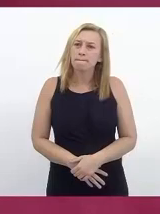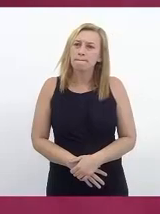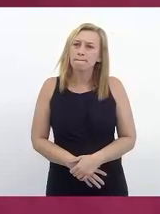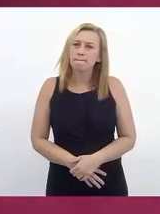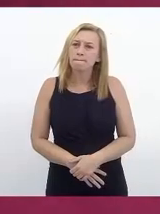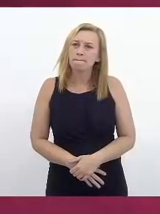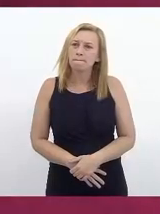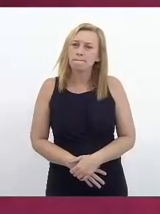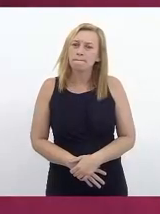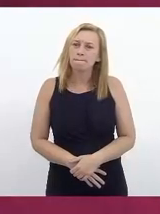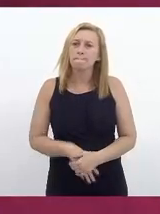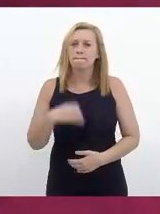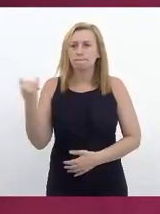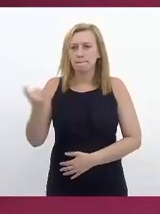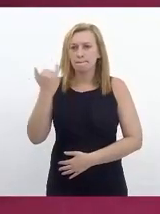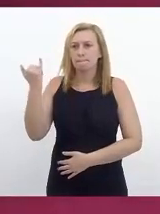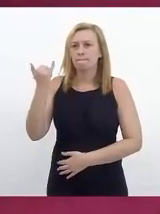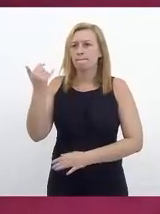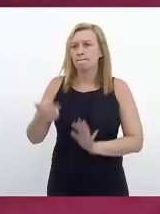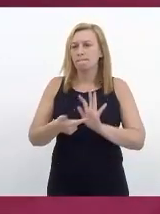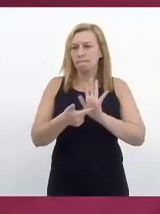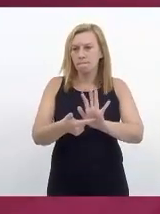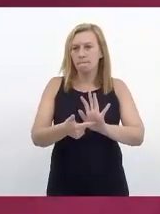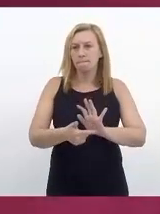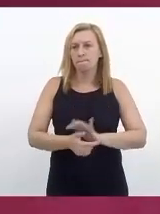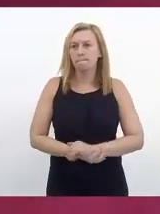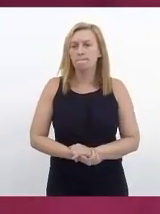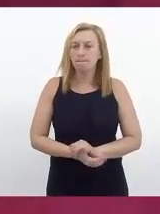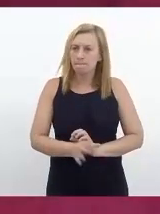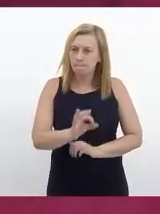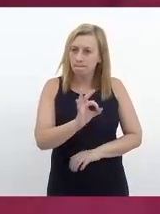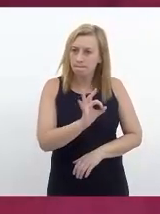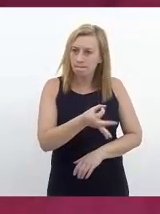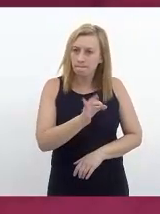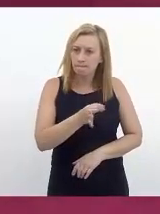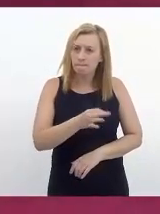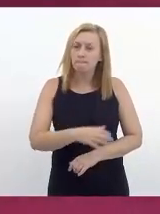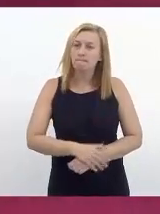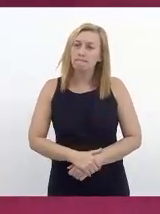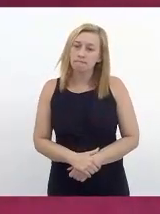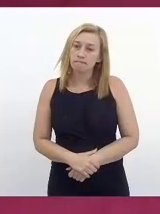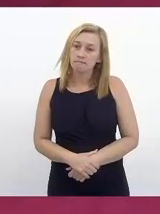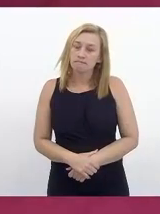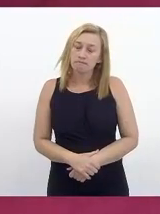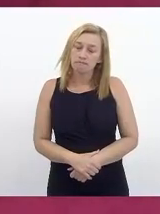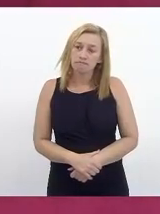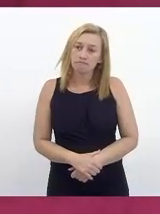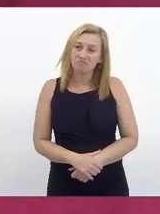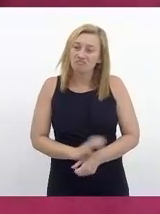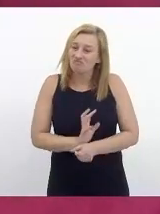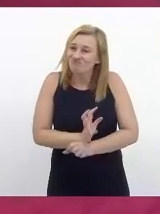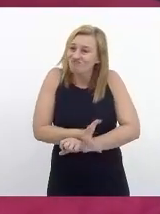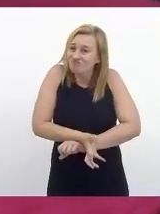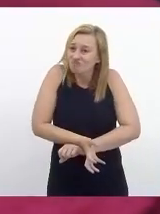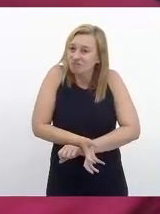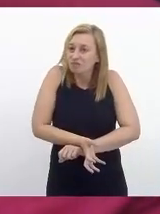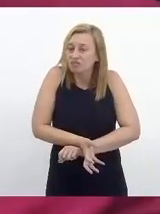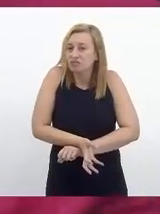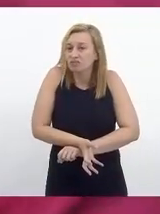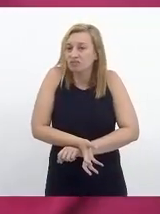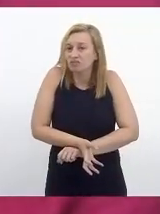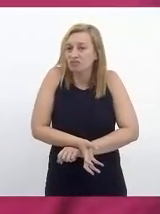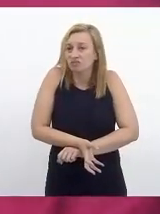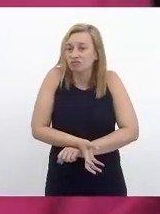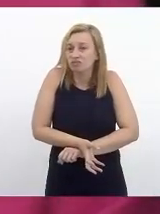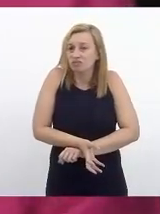É importante a gente mostrar. De fato, esses ossos, eles eram não